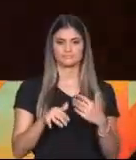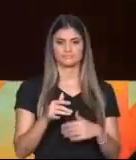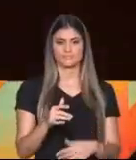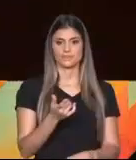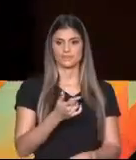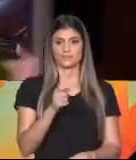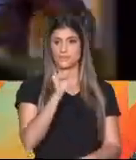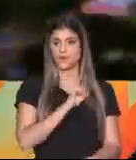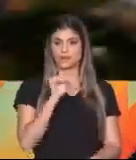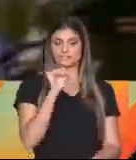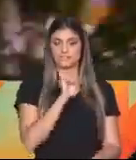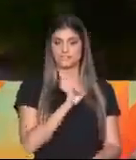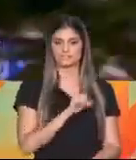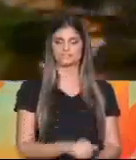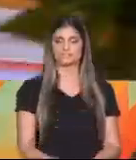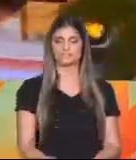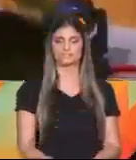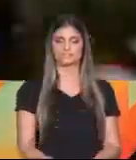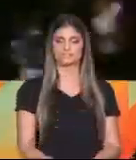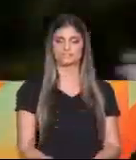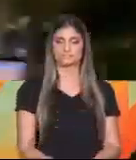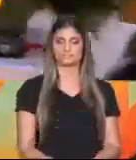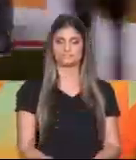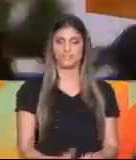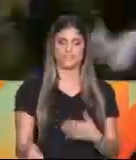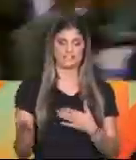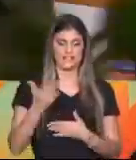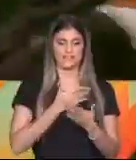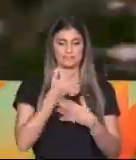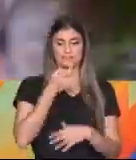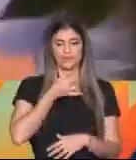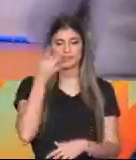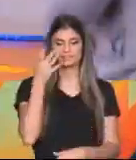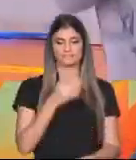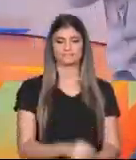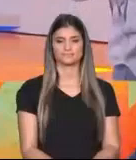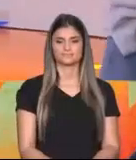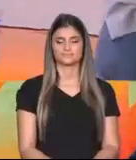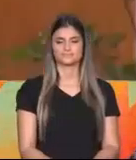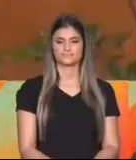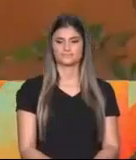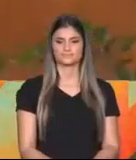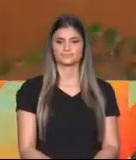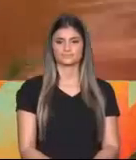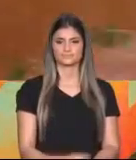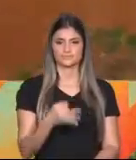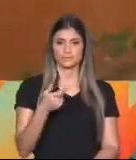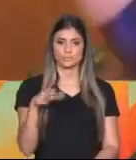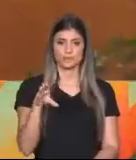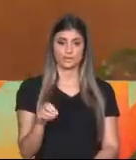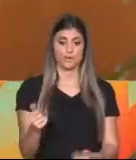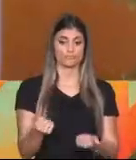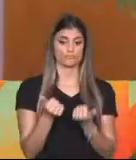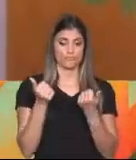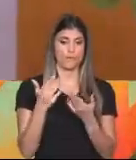Cantar, beber, dançar até de madrugada. O Paulo é um bom